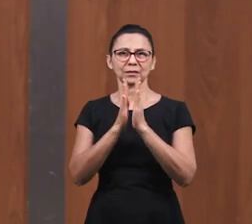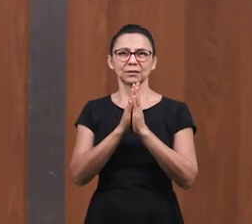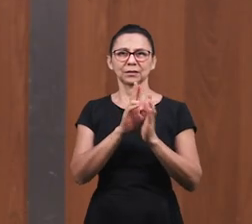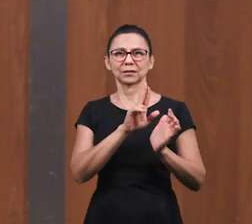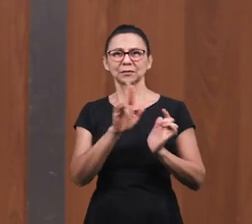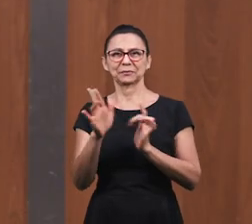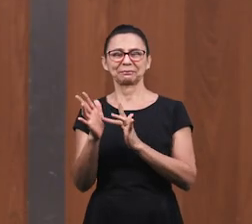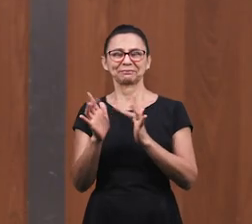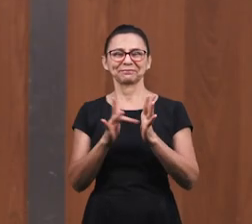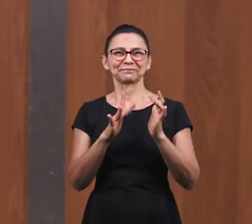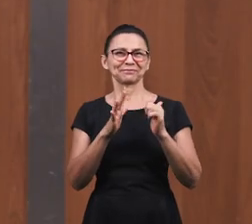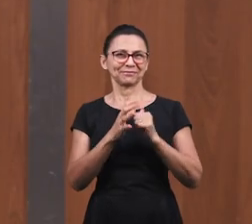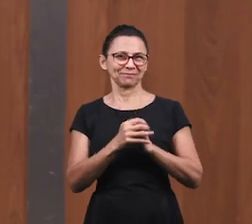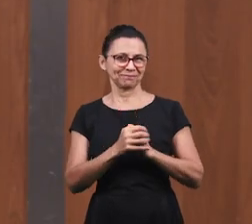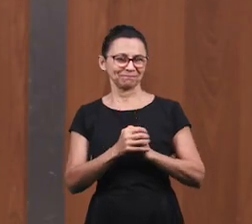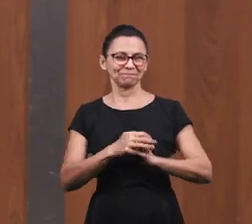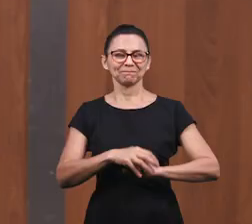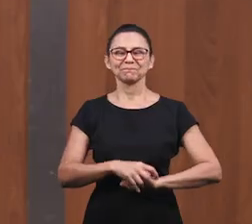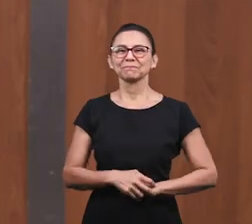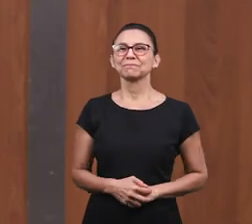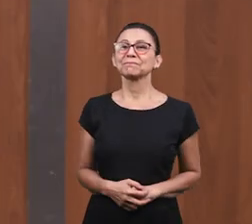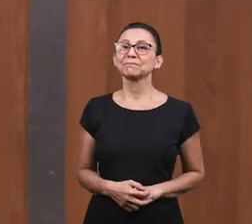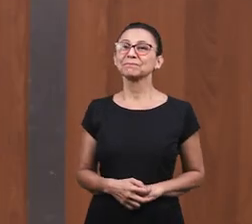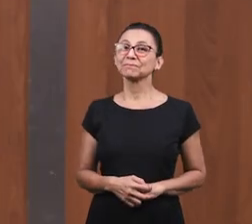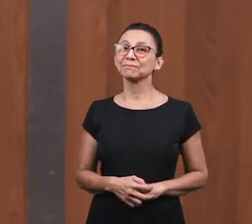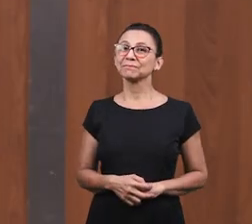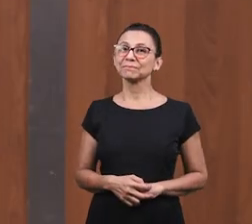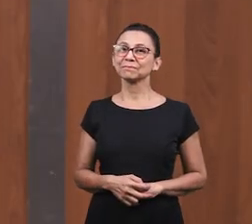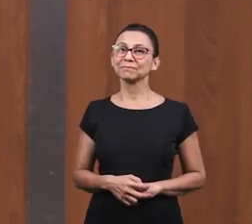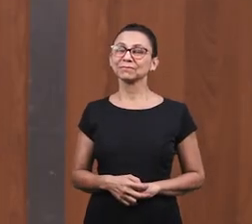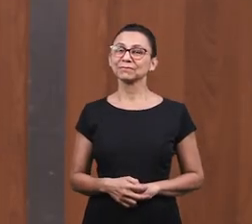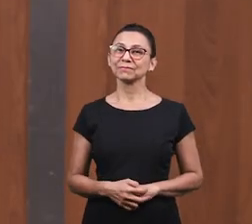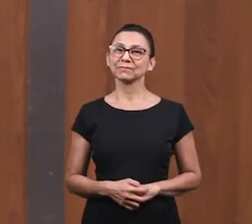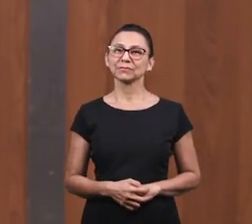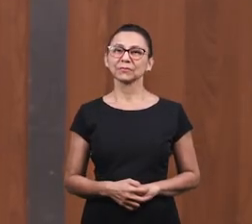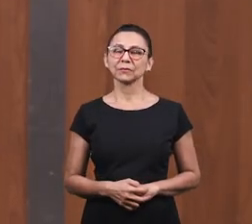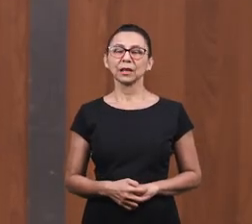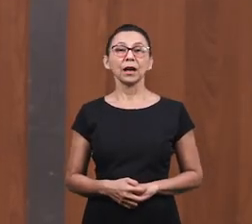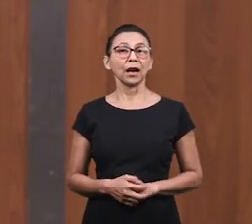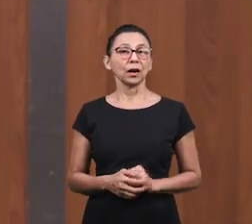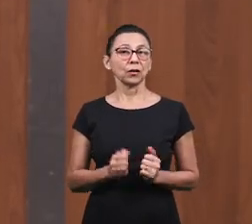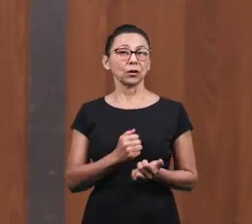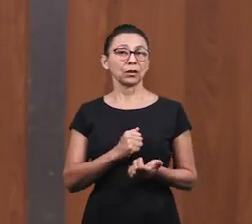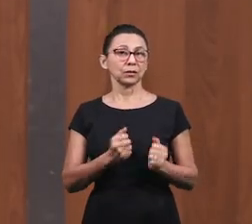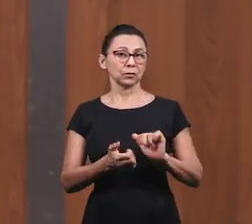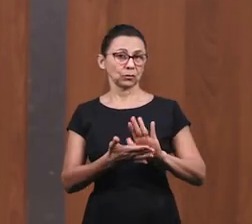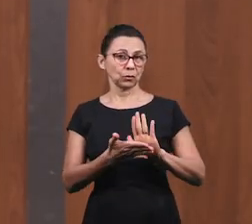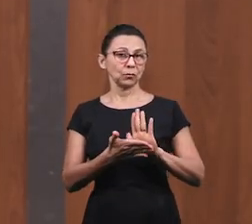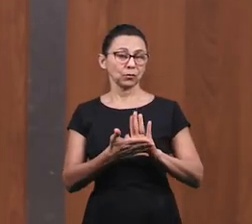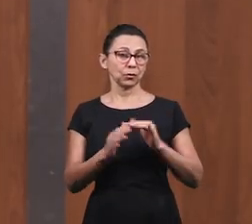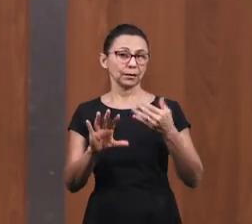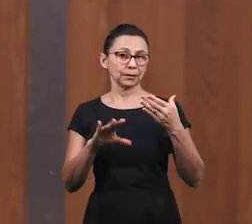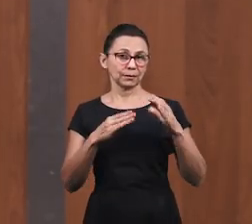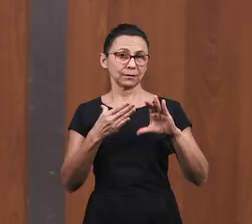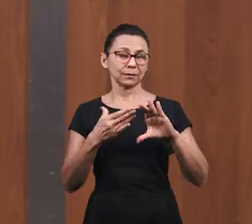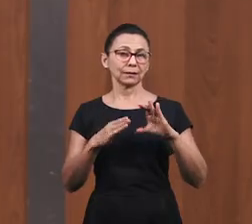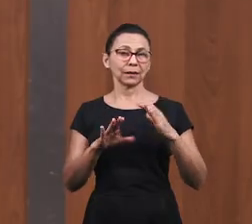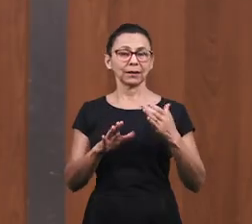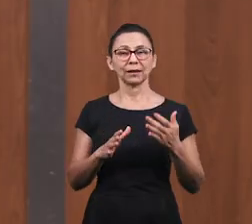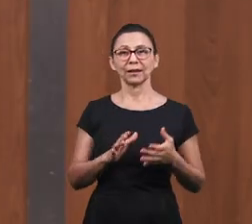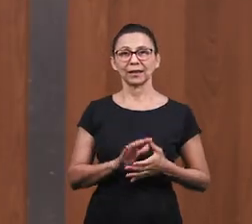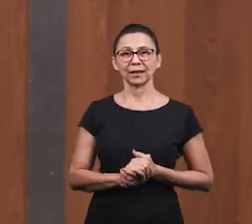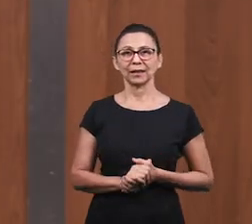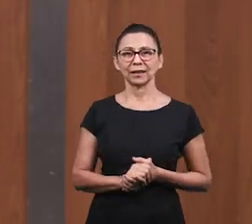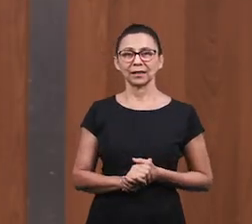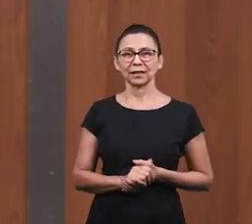assim em nome de Jesus. Amém. Nós vamos começar a cantar louvores ao Senhor, cantando